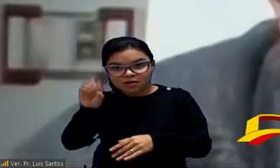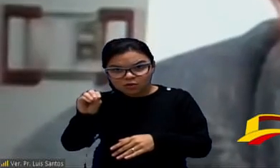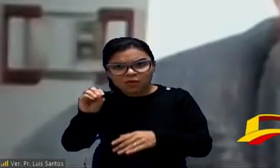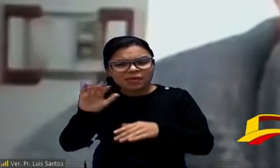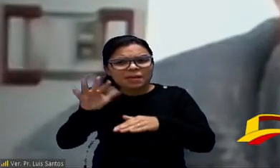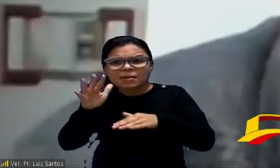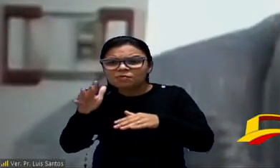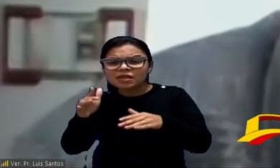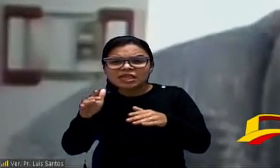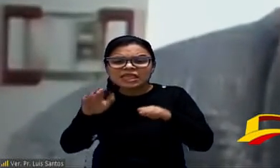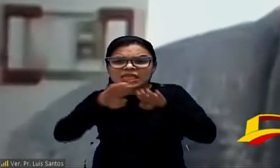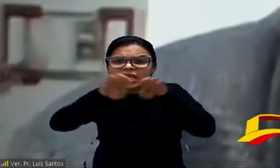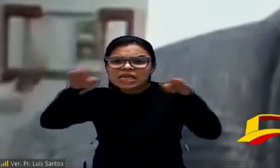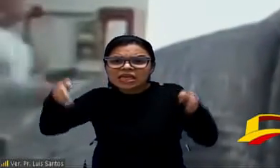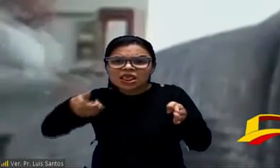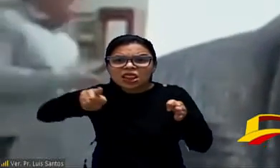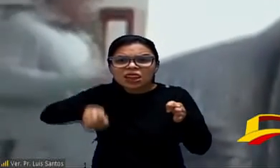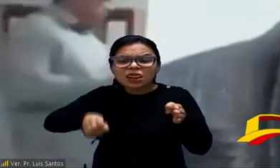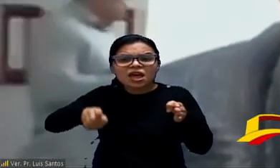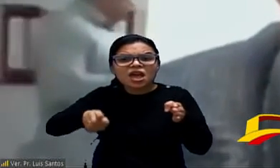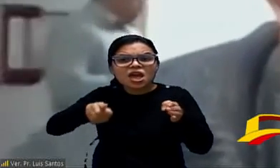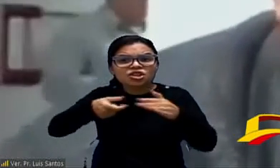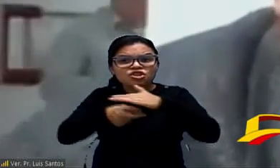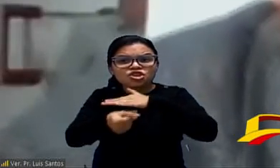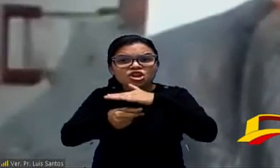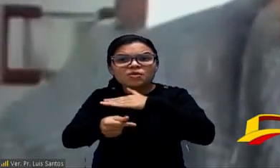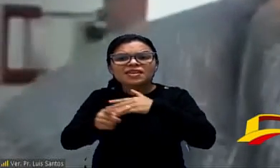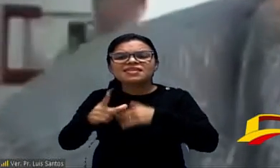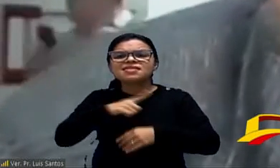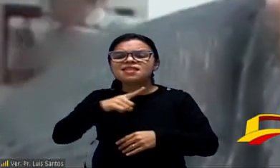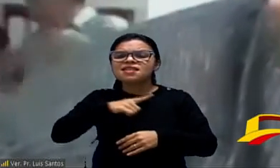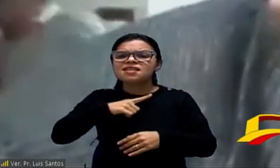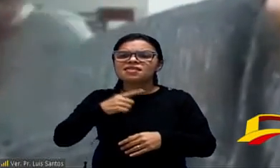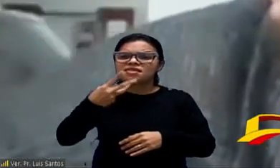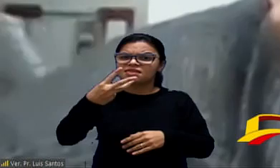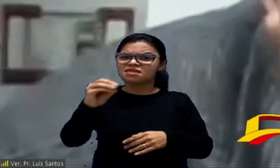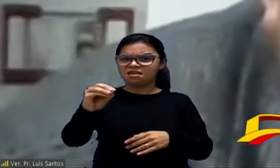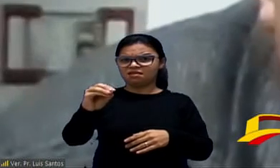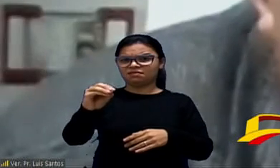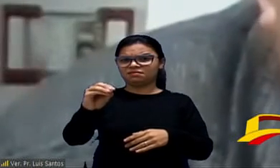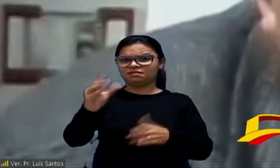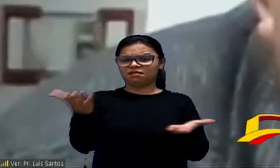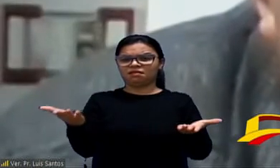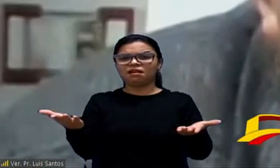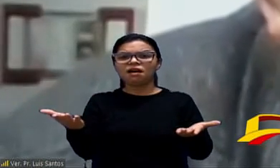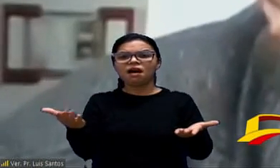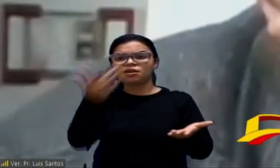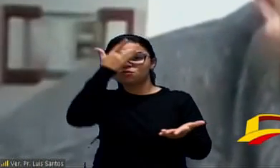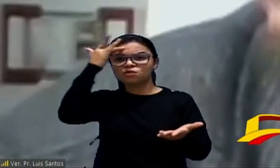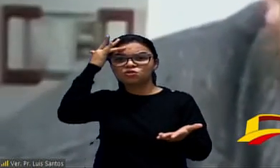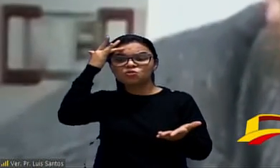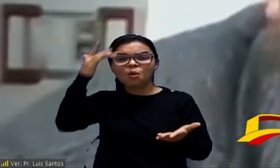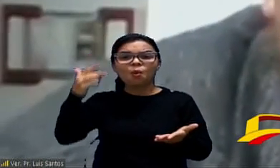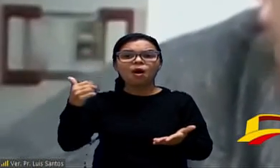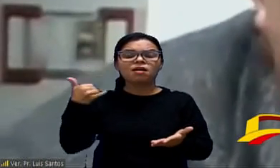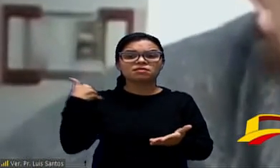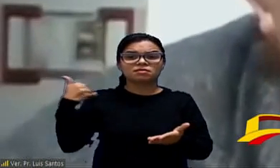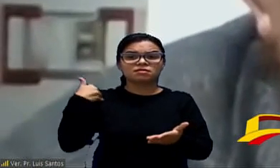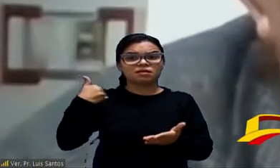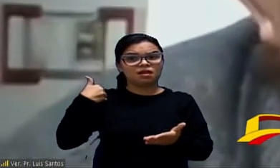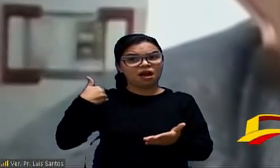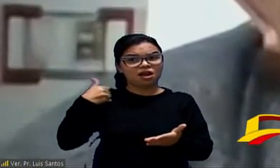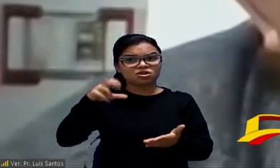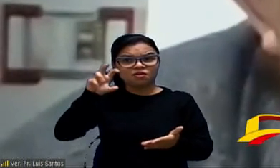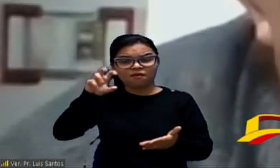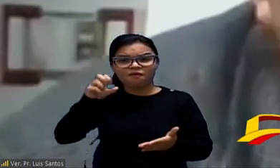Hoje você chega lá, só tem caixa eletrônico. As pessoas de idade dificilmente conseguem operar